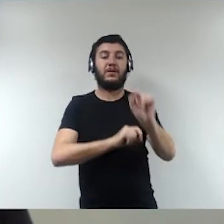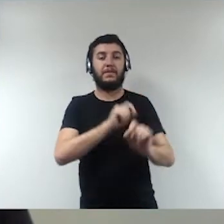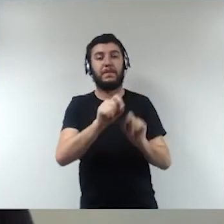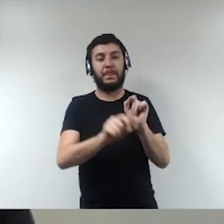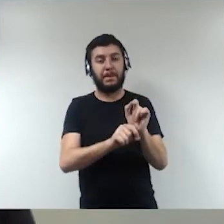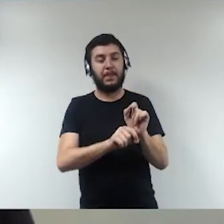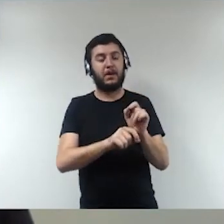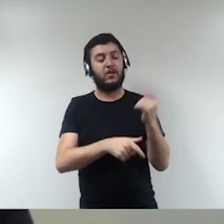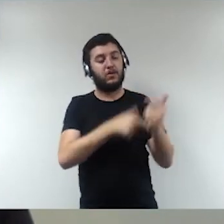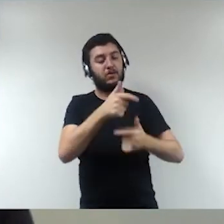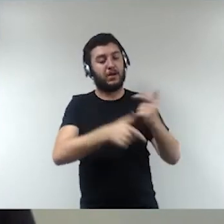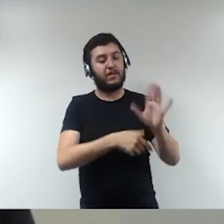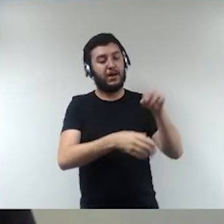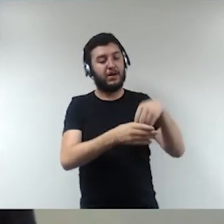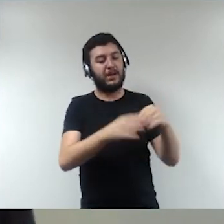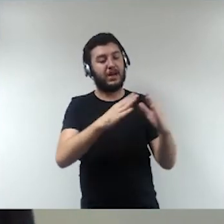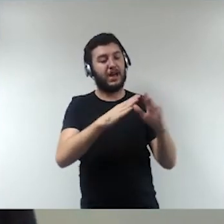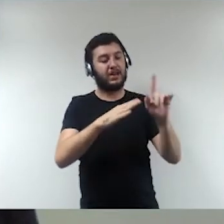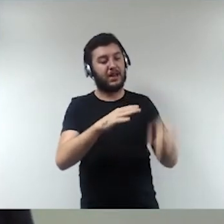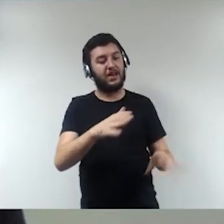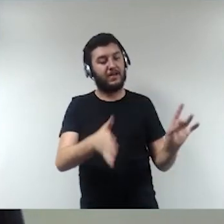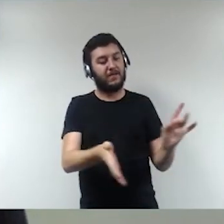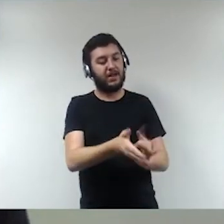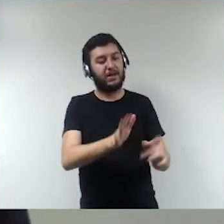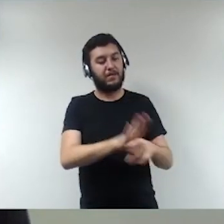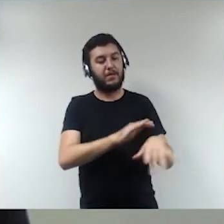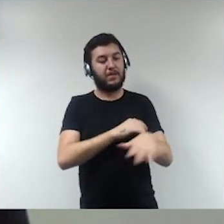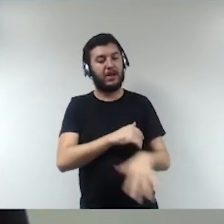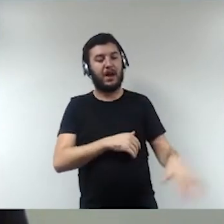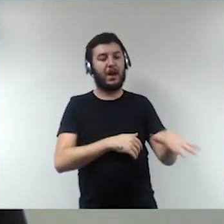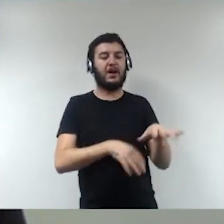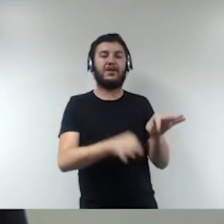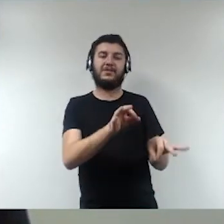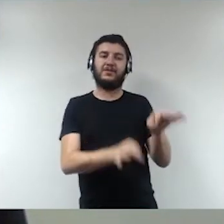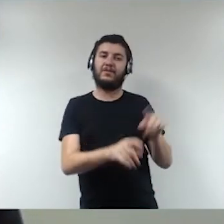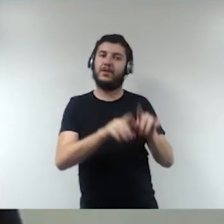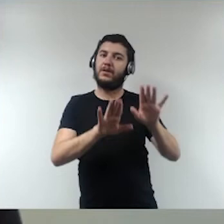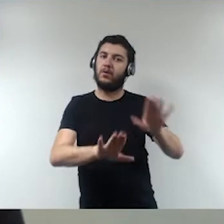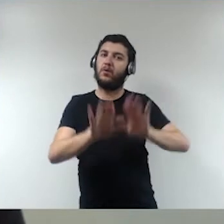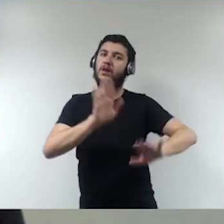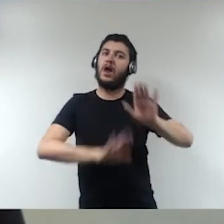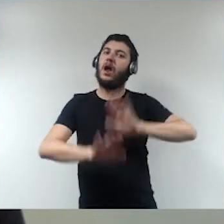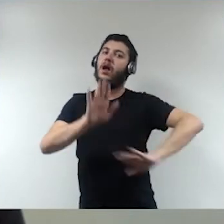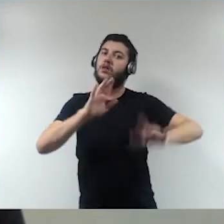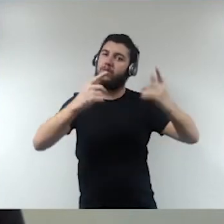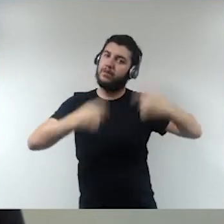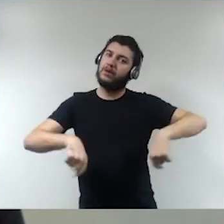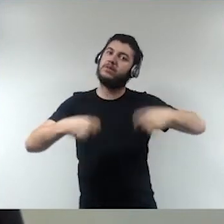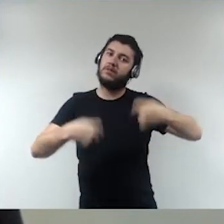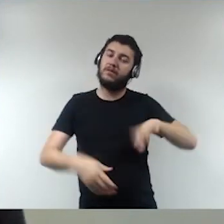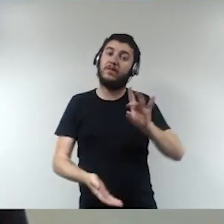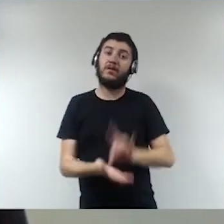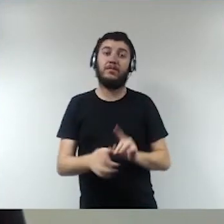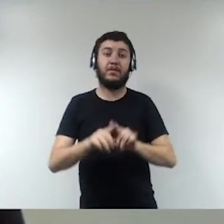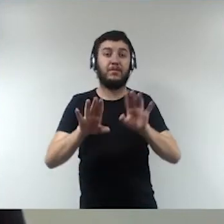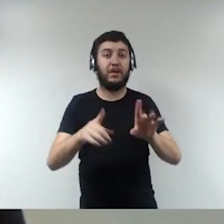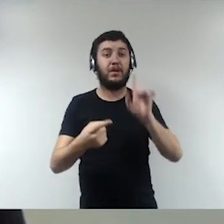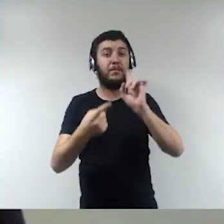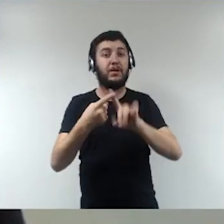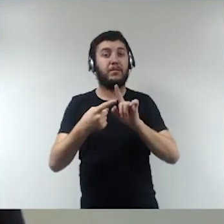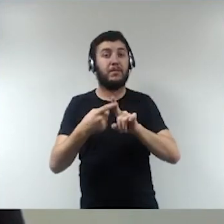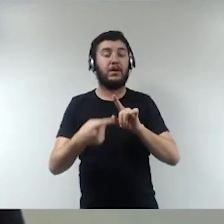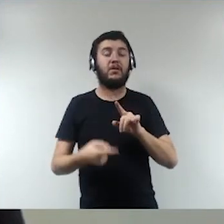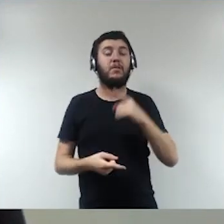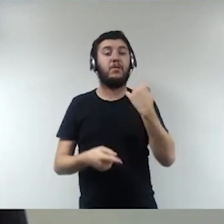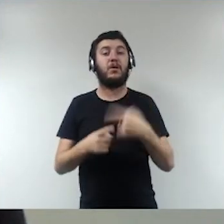o teletrabalho como uma realidade nessas carreiras. E nós temos que ter muito cuidado com isso. Em primeiro lugar,